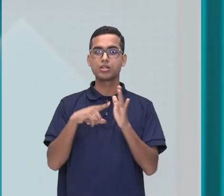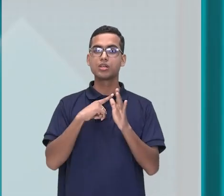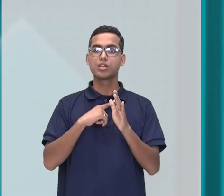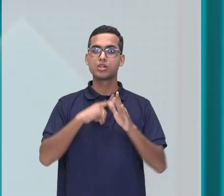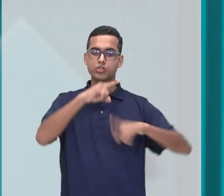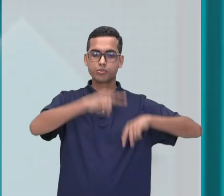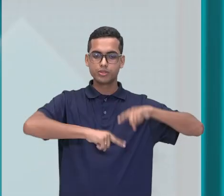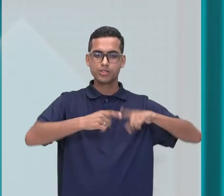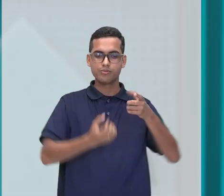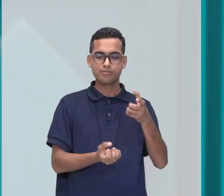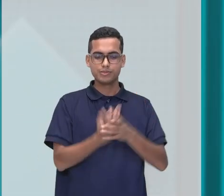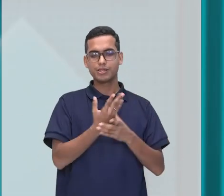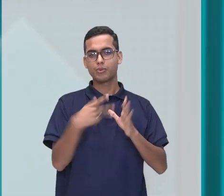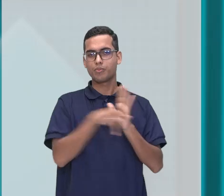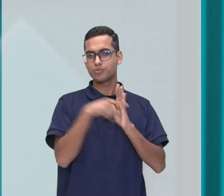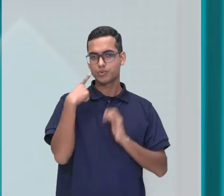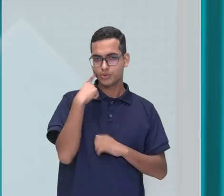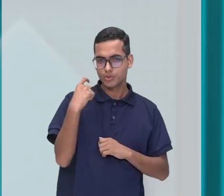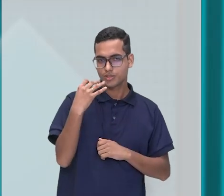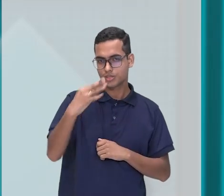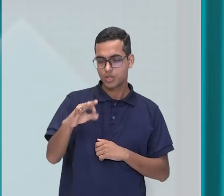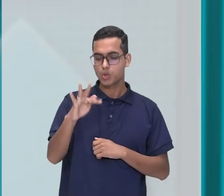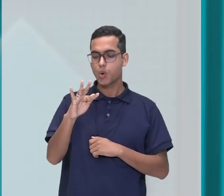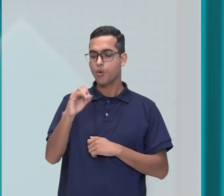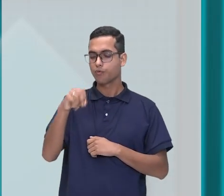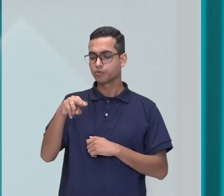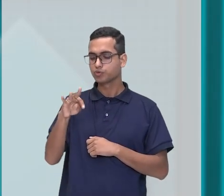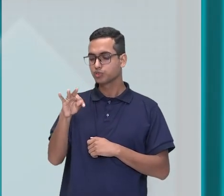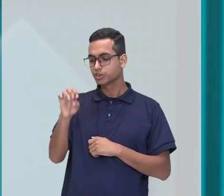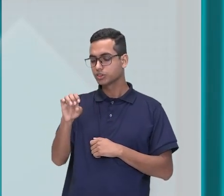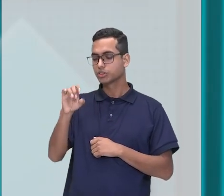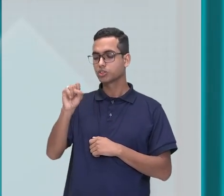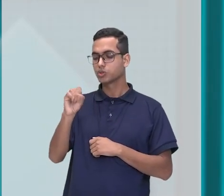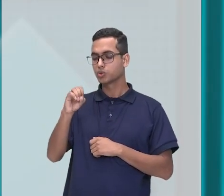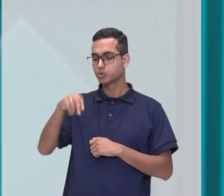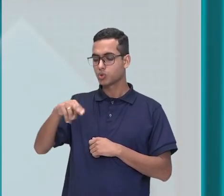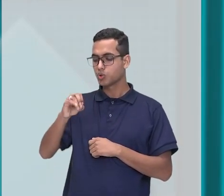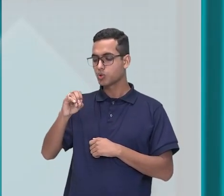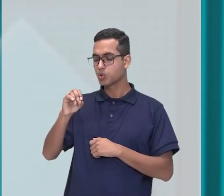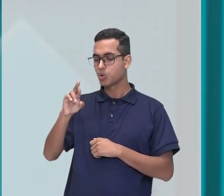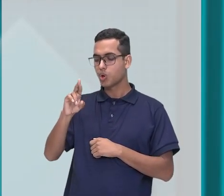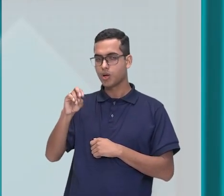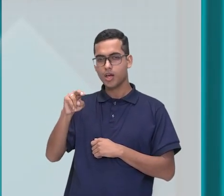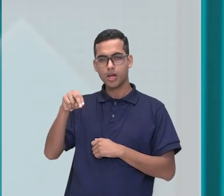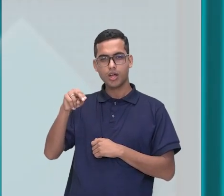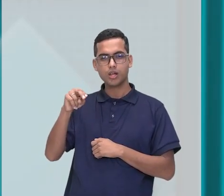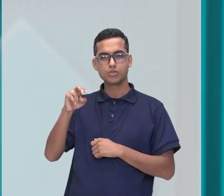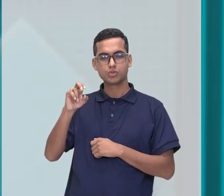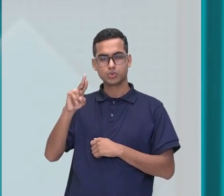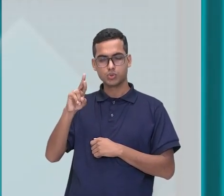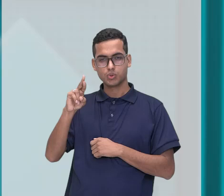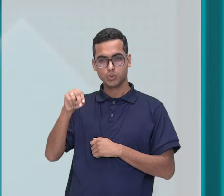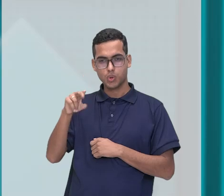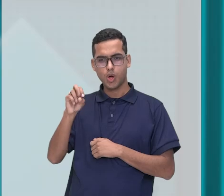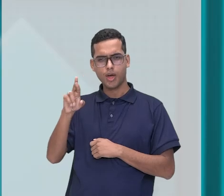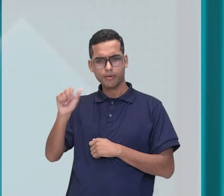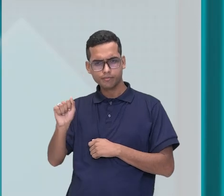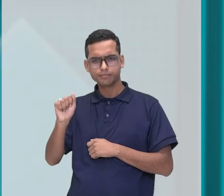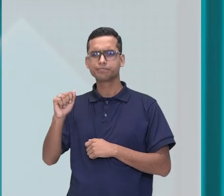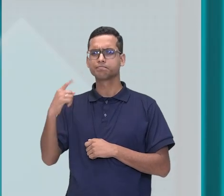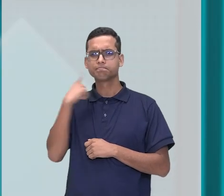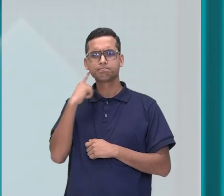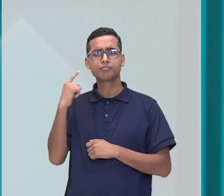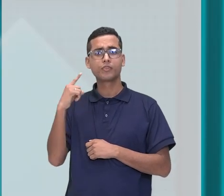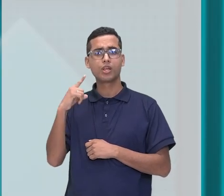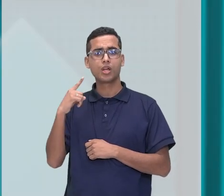essa fonte sonora, ela pode ser emitida pela voz humana, ou seja, pelo nosso timbre de voz.